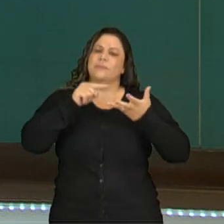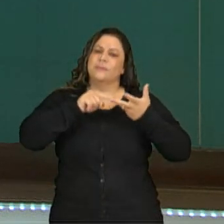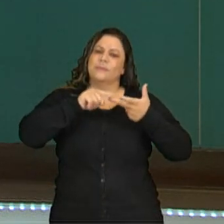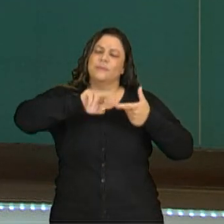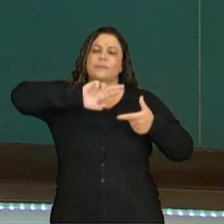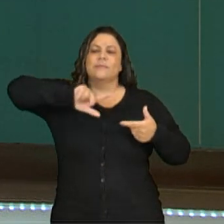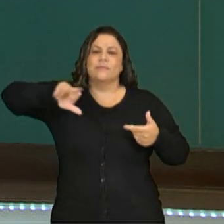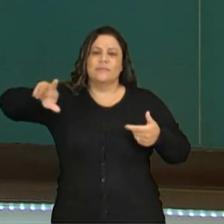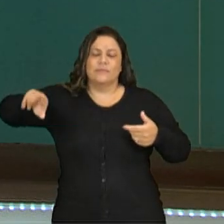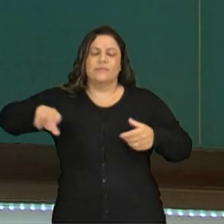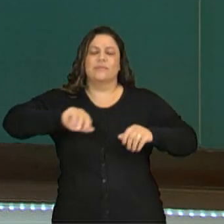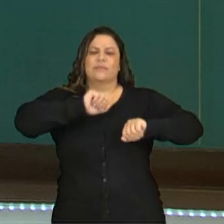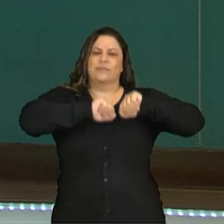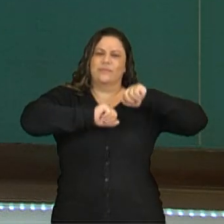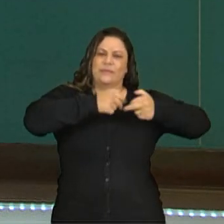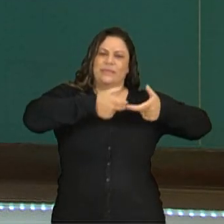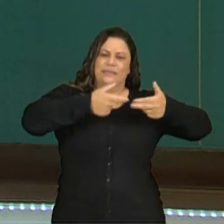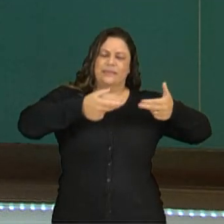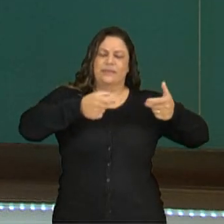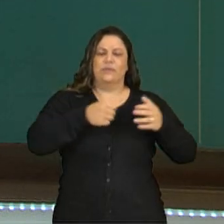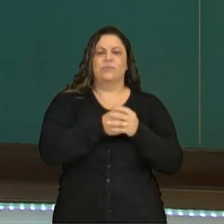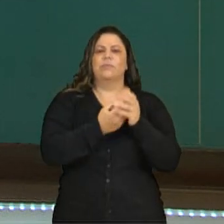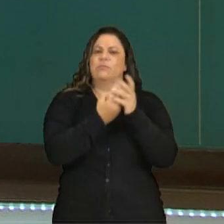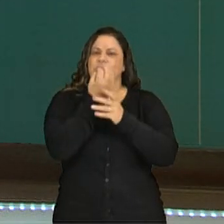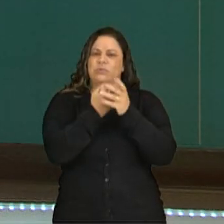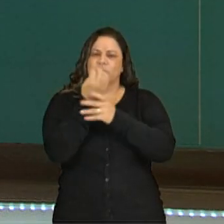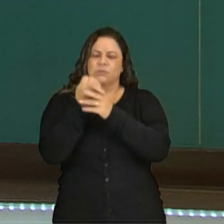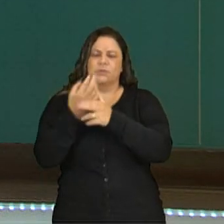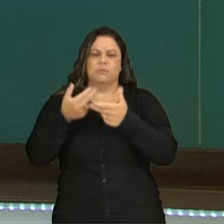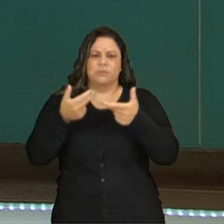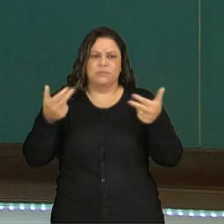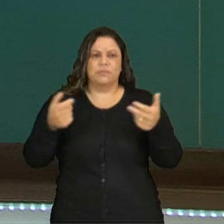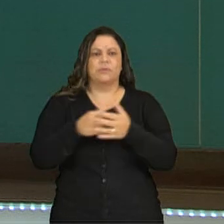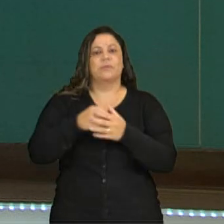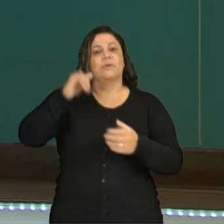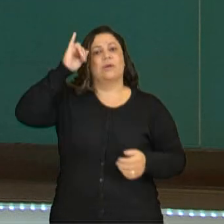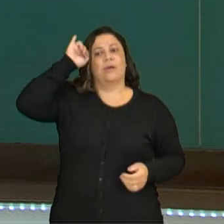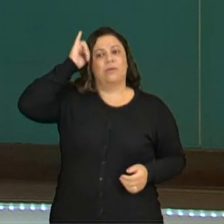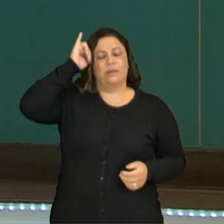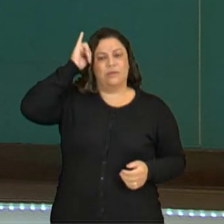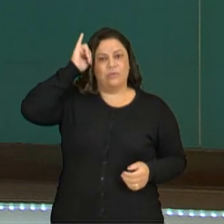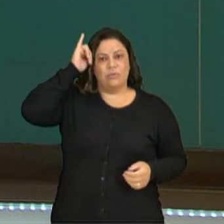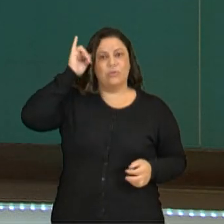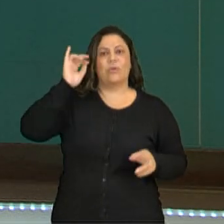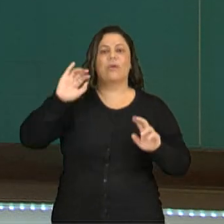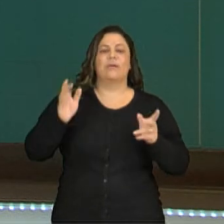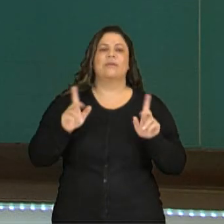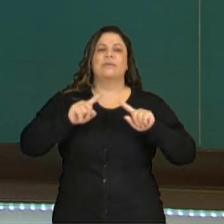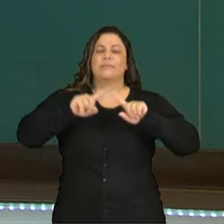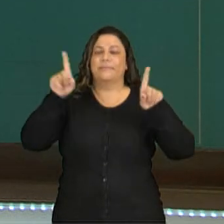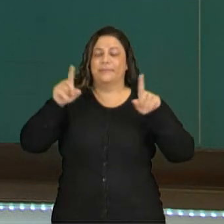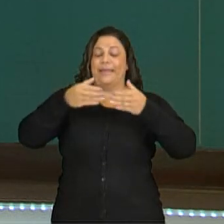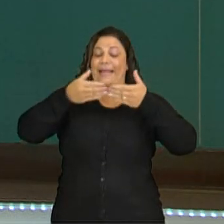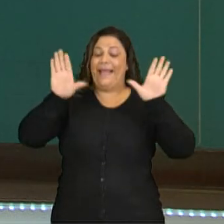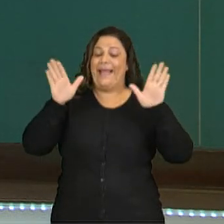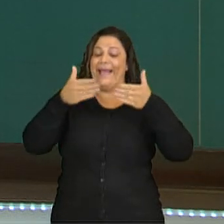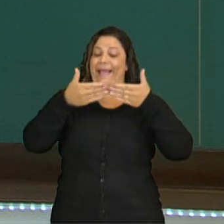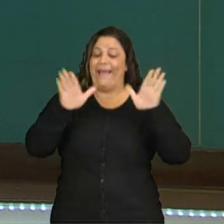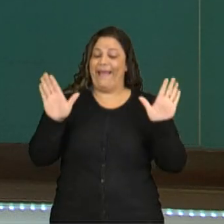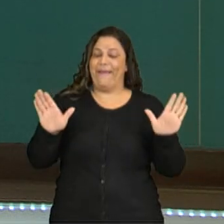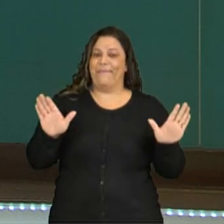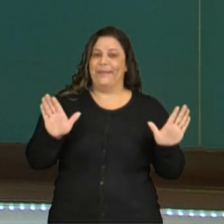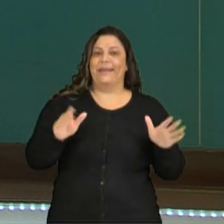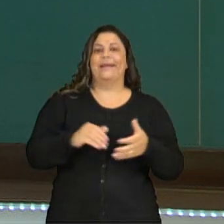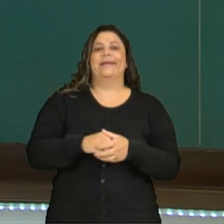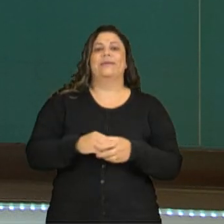outros fabricantes de smartphone, eles utilizam o sistema Android, que é um sistema aberto, parecido